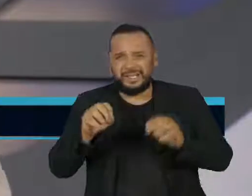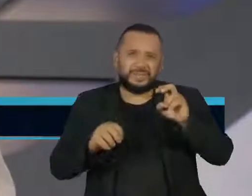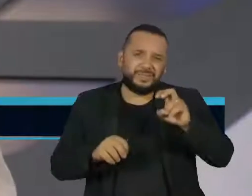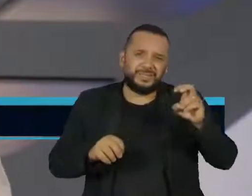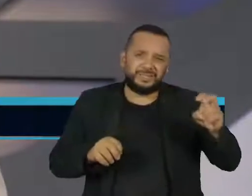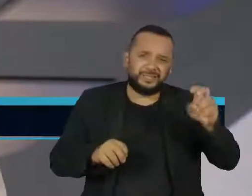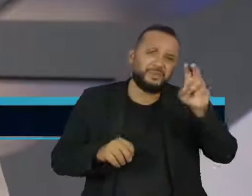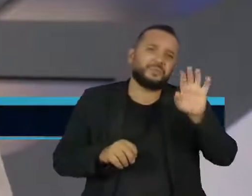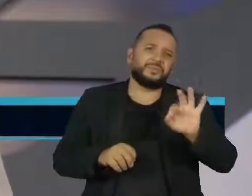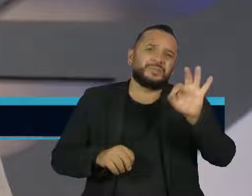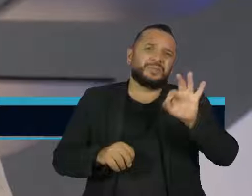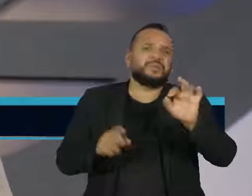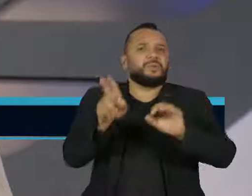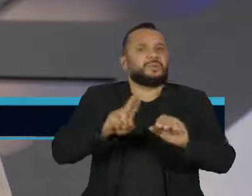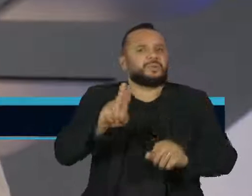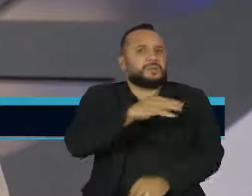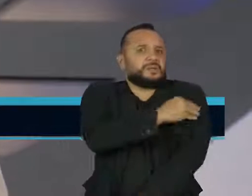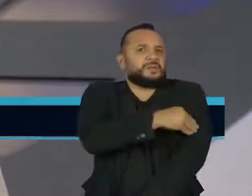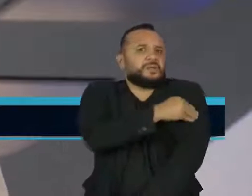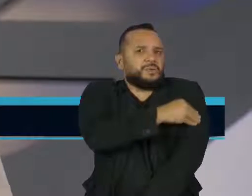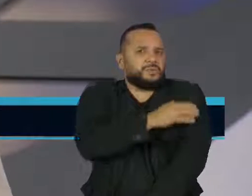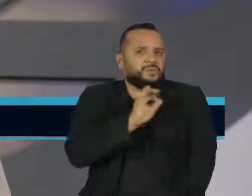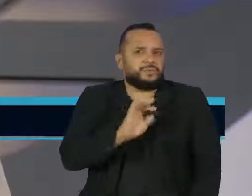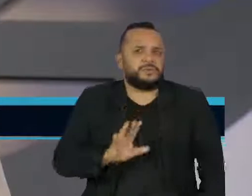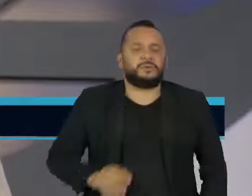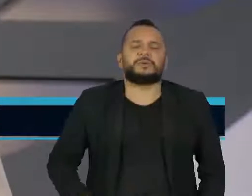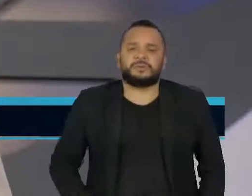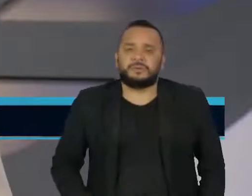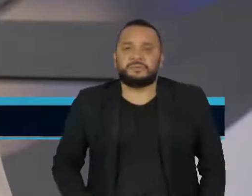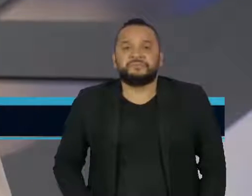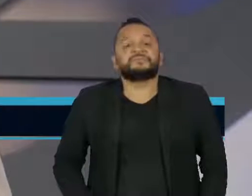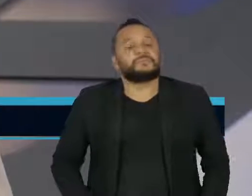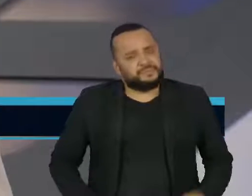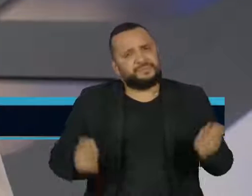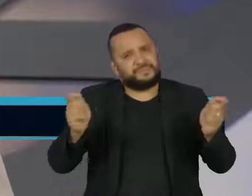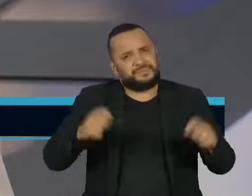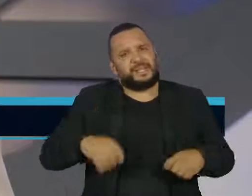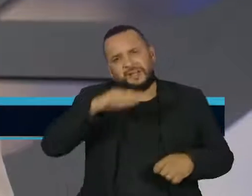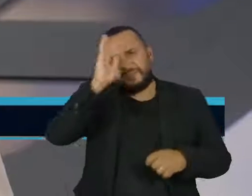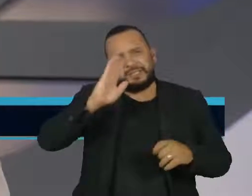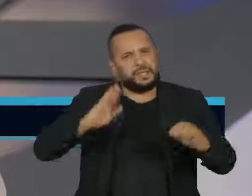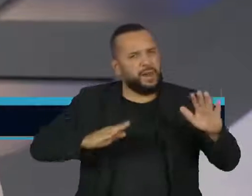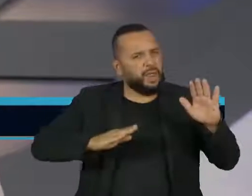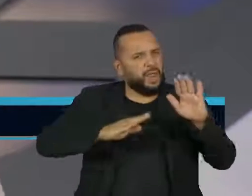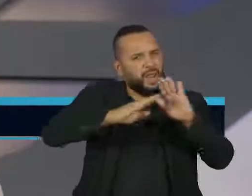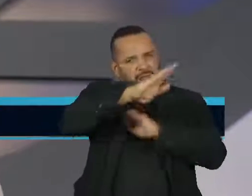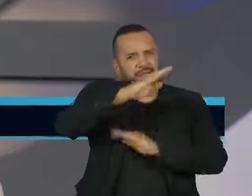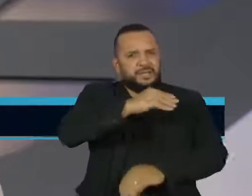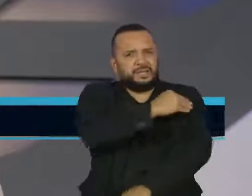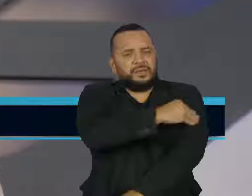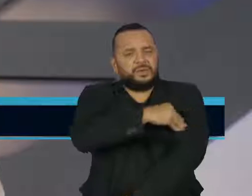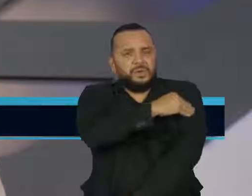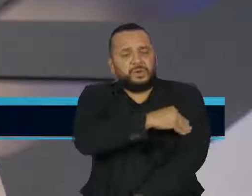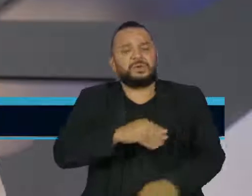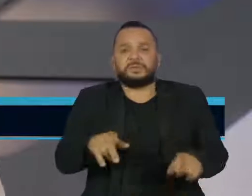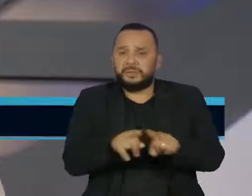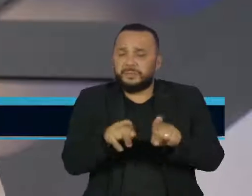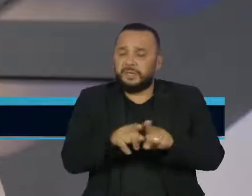um potencial de crescimento muito grande, primeiro. Segundo, uma economia em termos